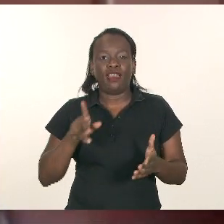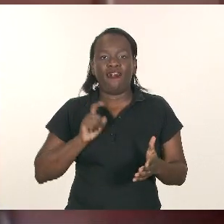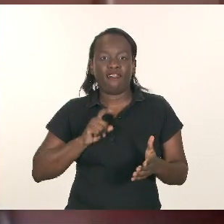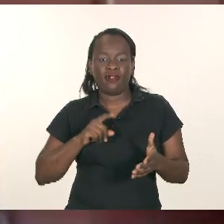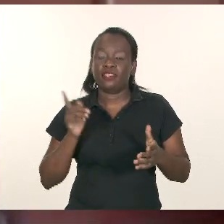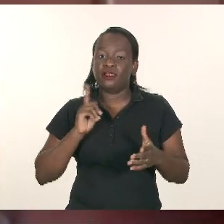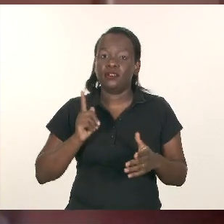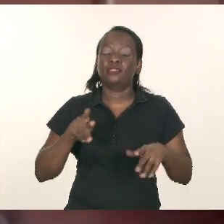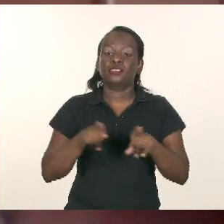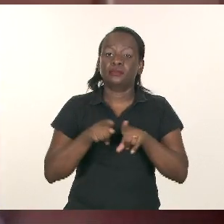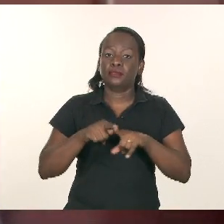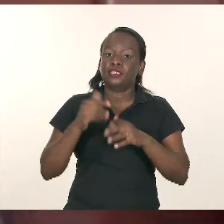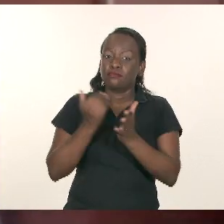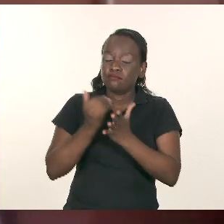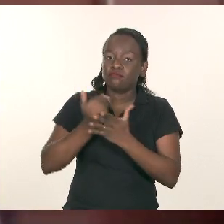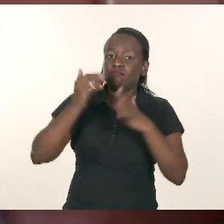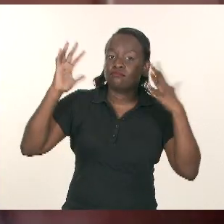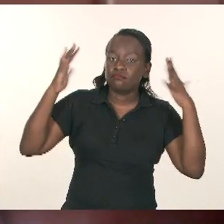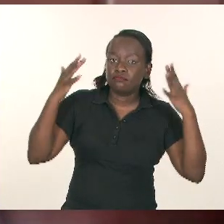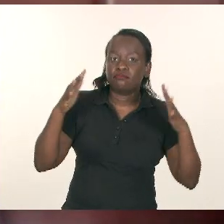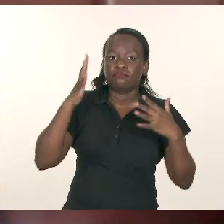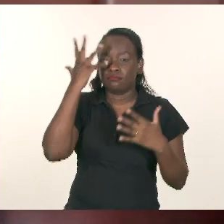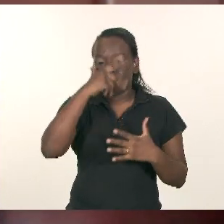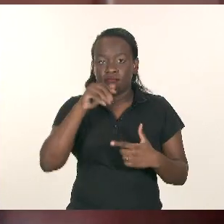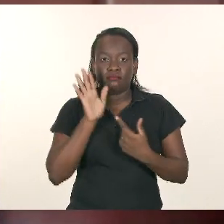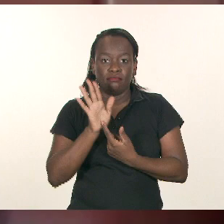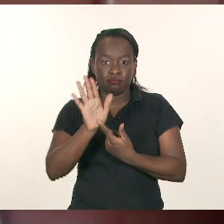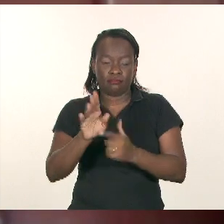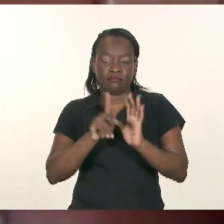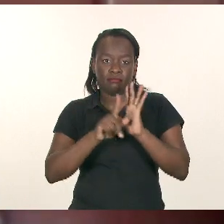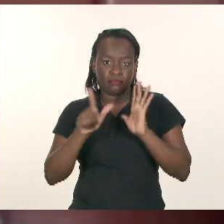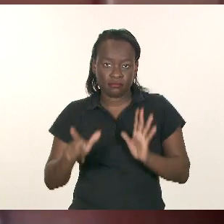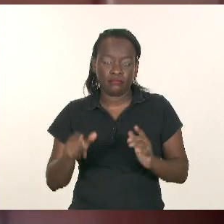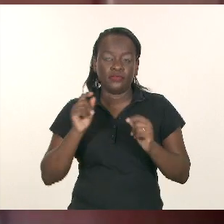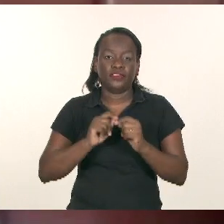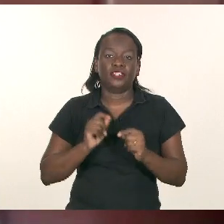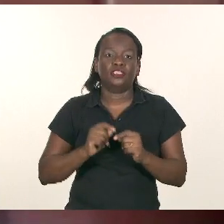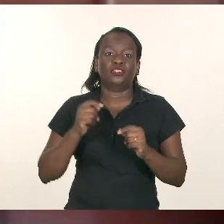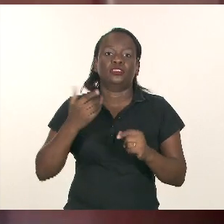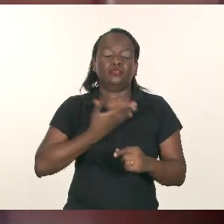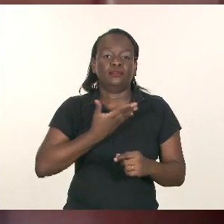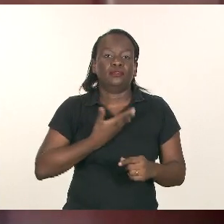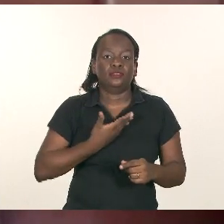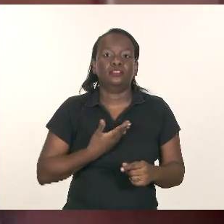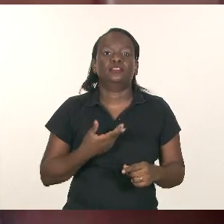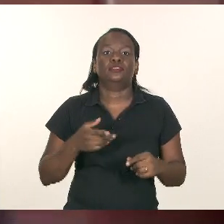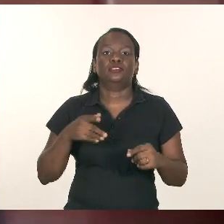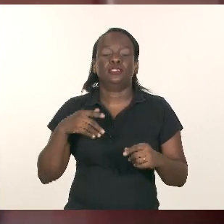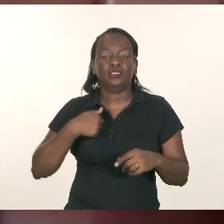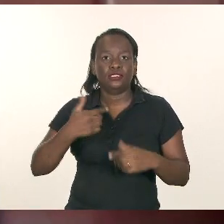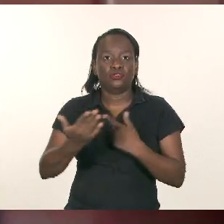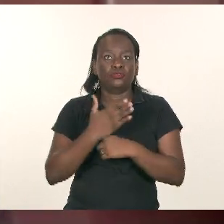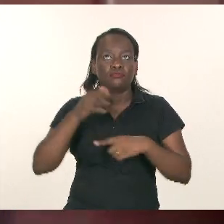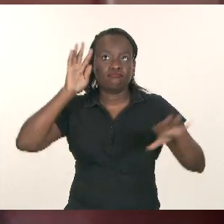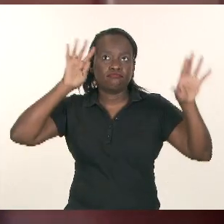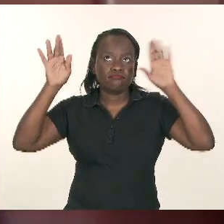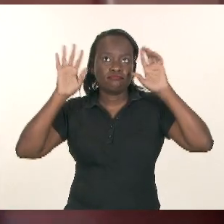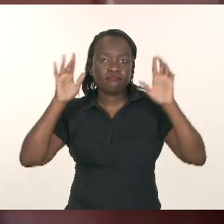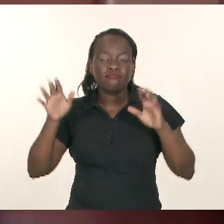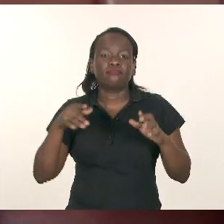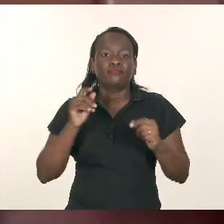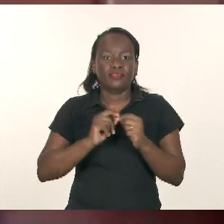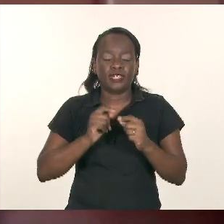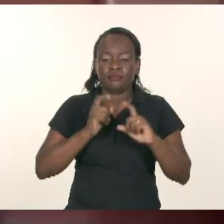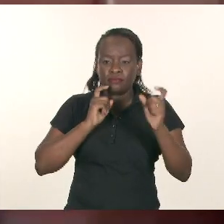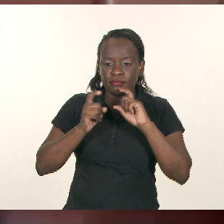e ressalvando aí a belíssima apresentação de projeto feita pelo nosso colega, nos faz refletir, nos traz uma